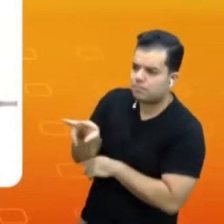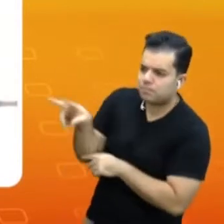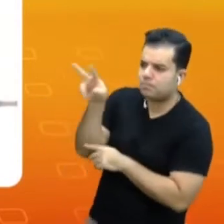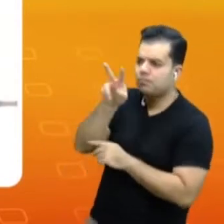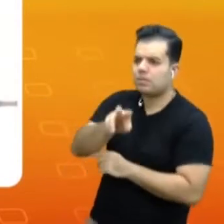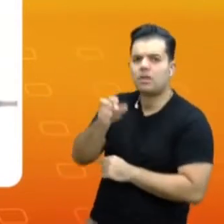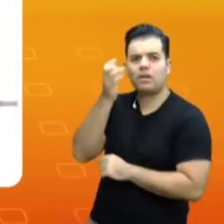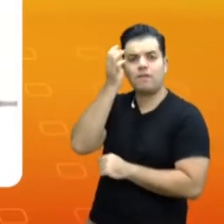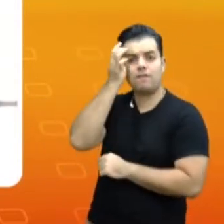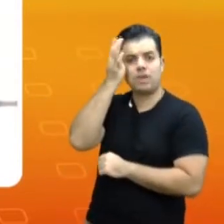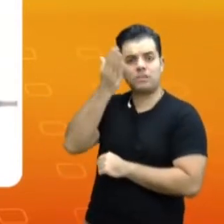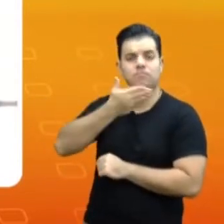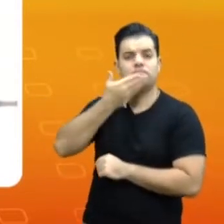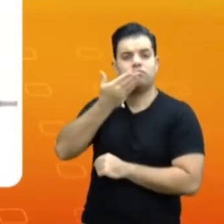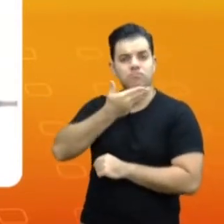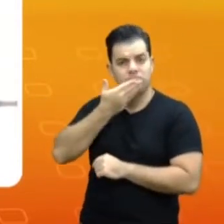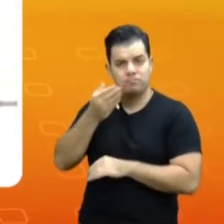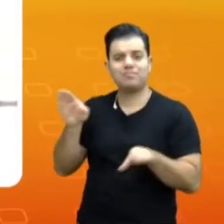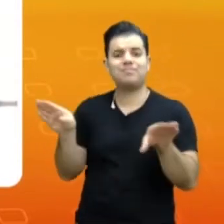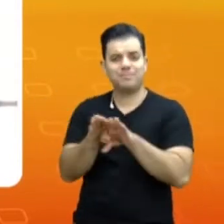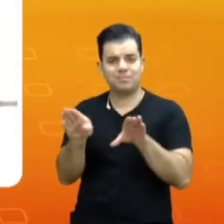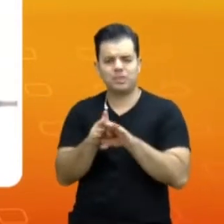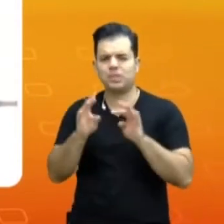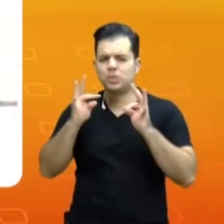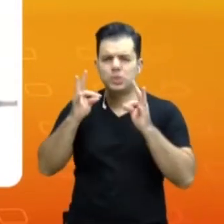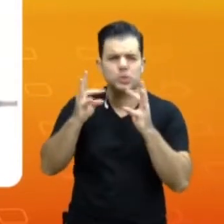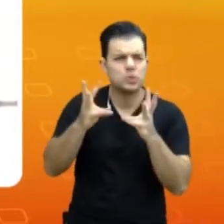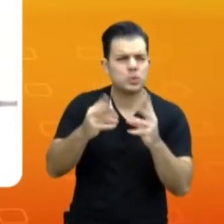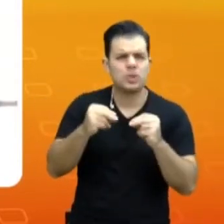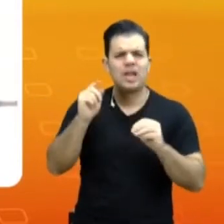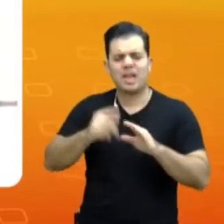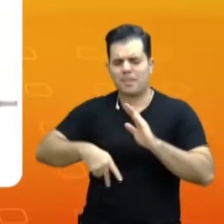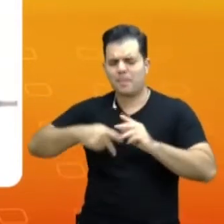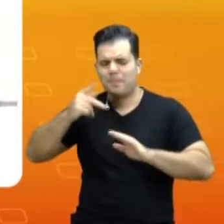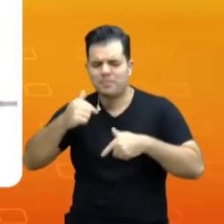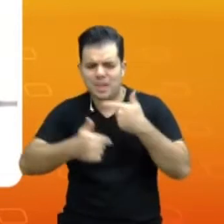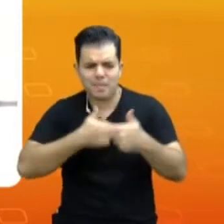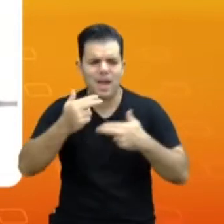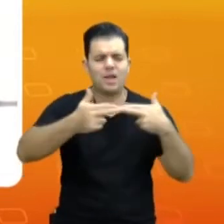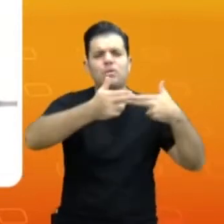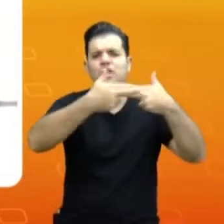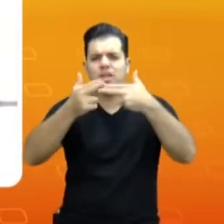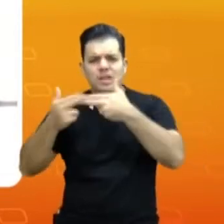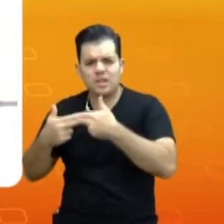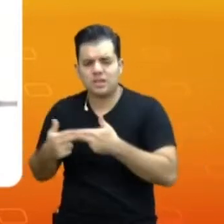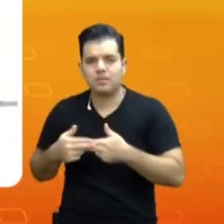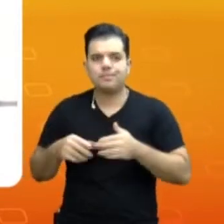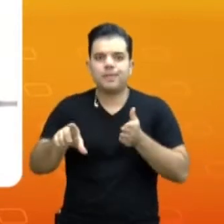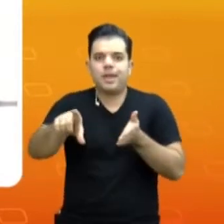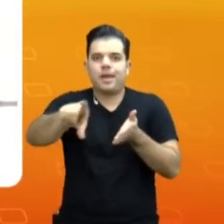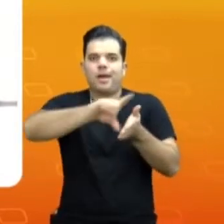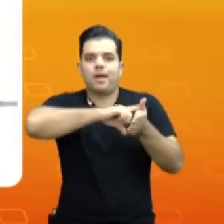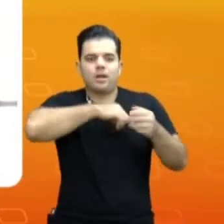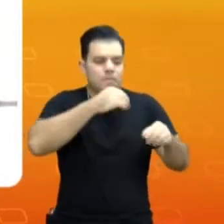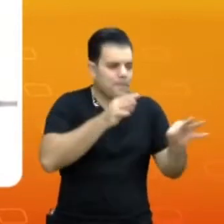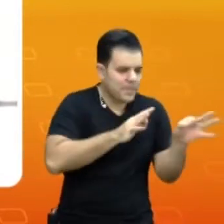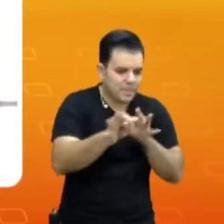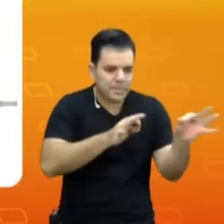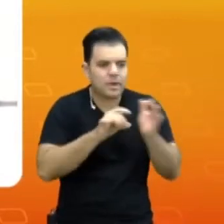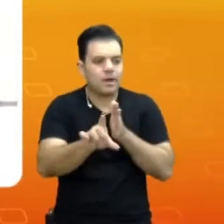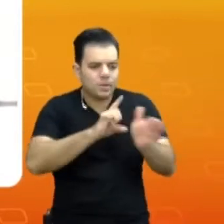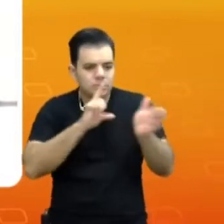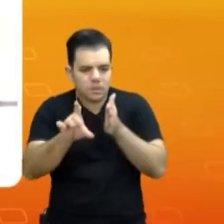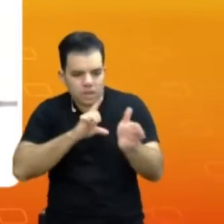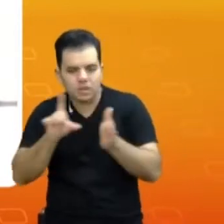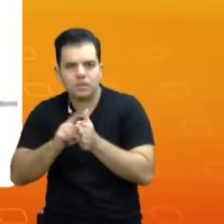com uma facilidade muito grande, mesmo o rito do ingeste, as produções, você tem todo um esquenta ao longo do dia. Essa produção ela